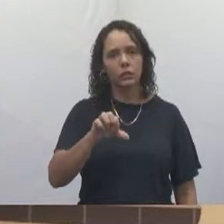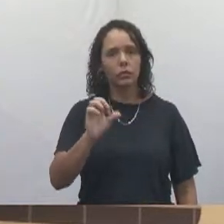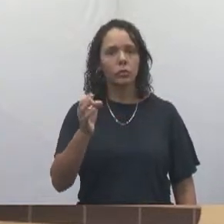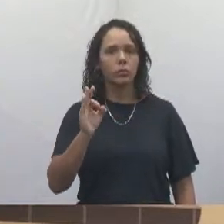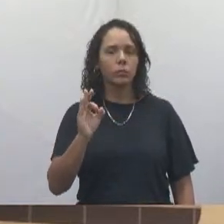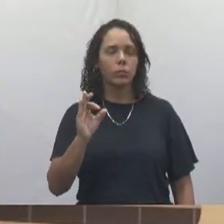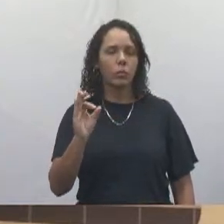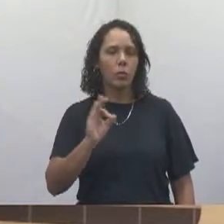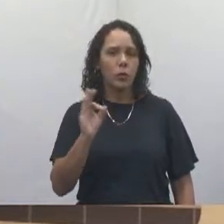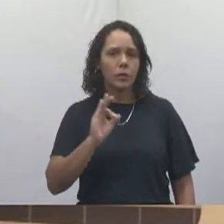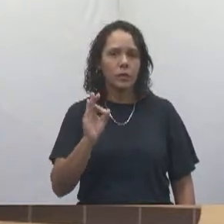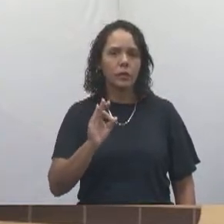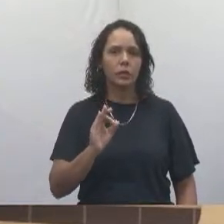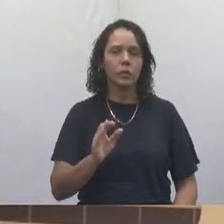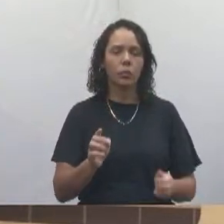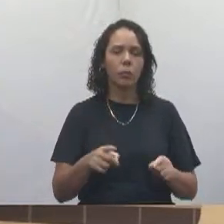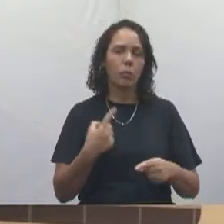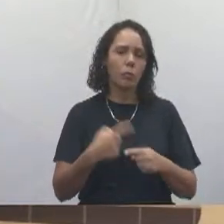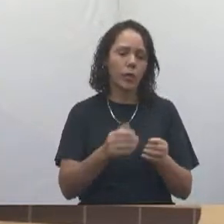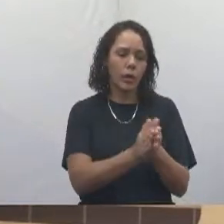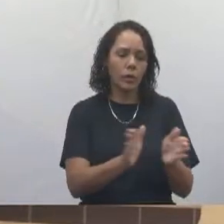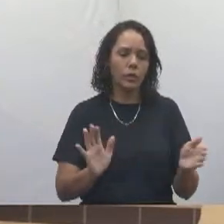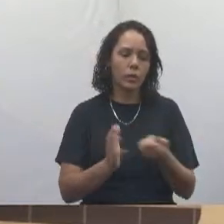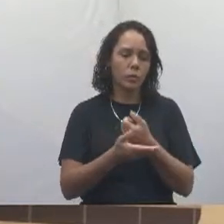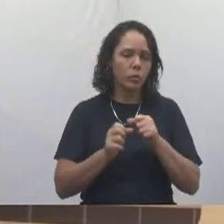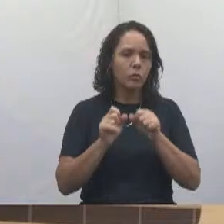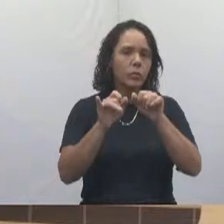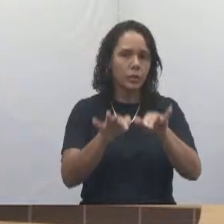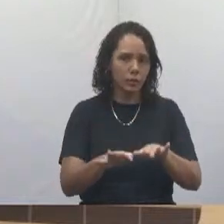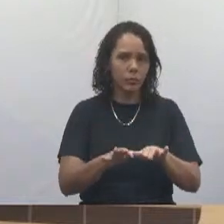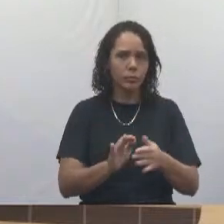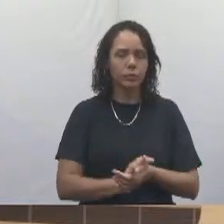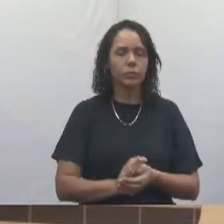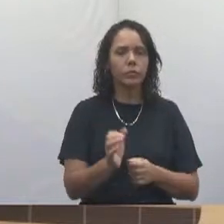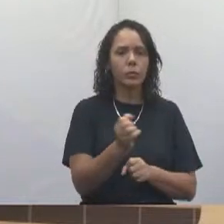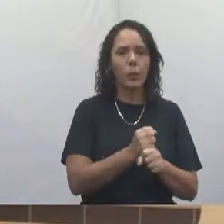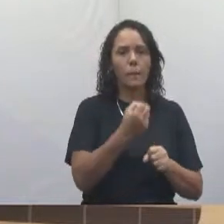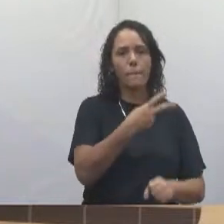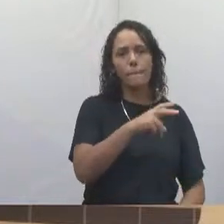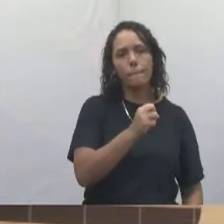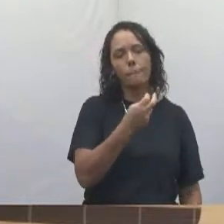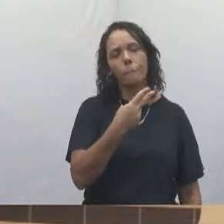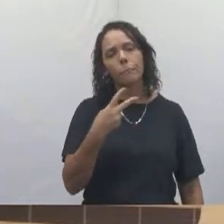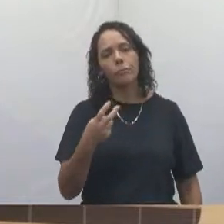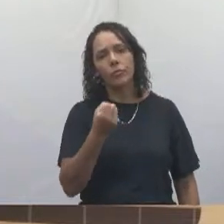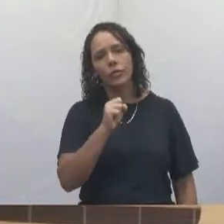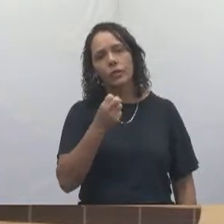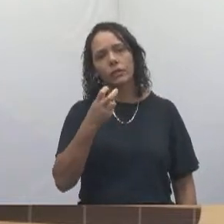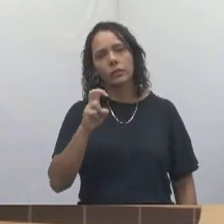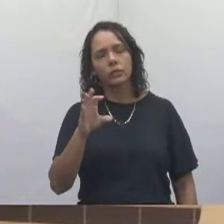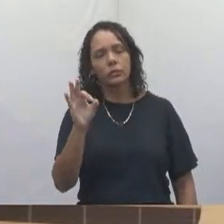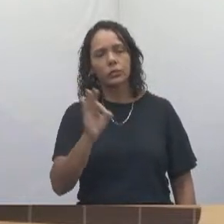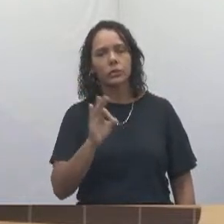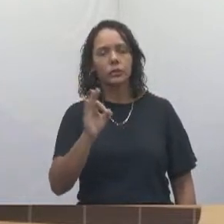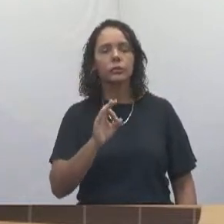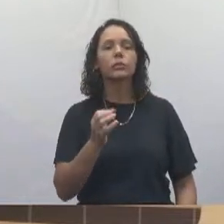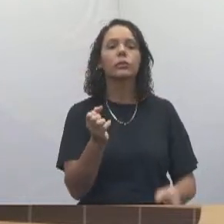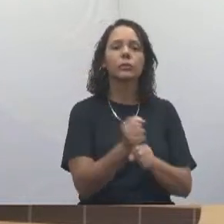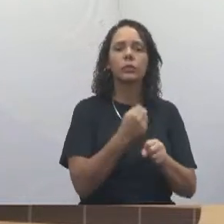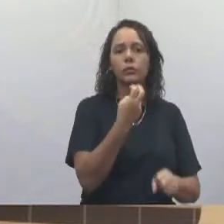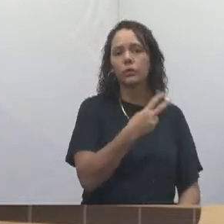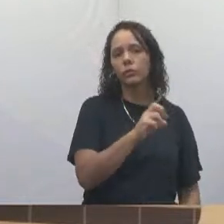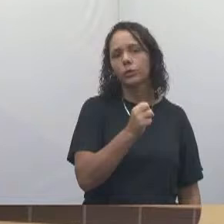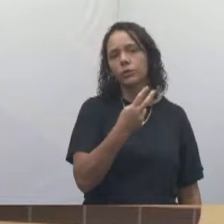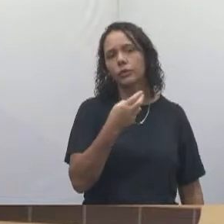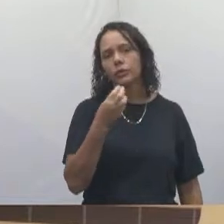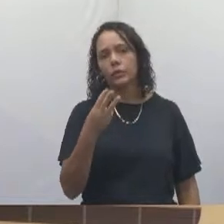foram reduzidos. Em 2022, quando voltou a pandemia, 85%. Em 23, em razão